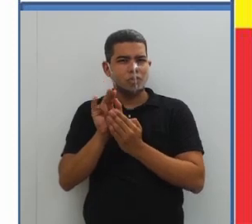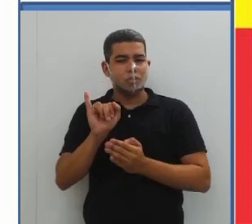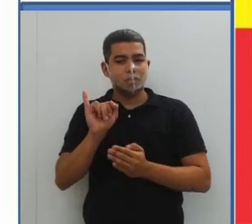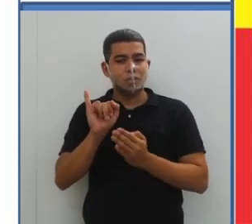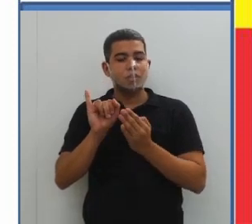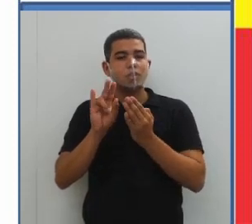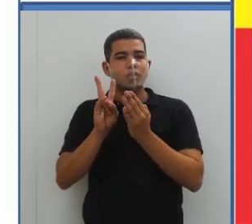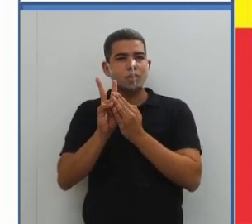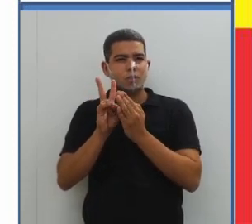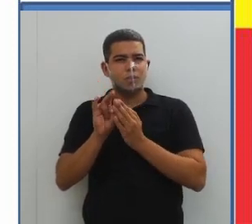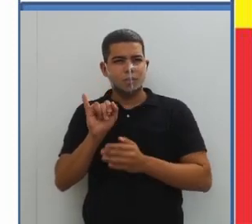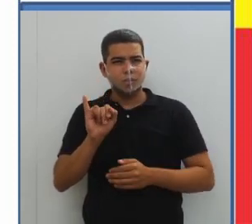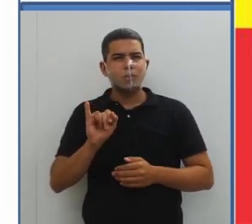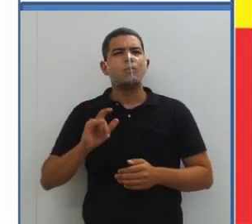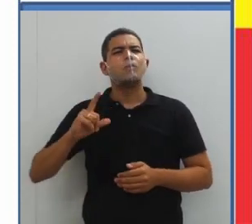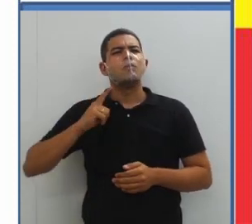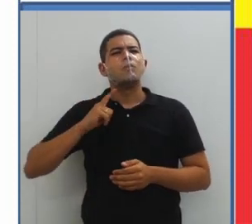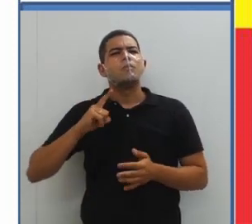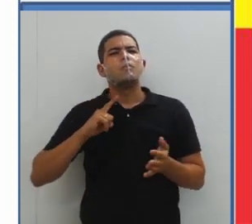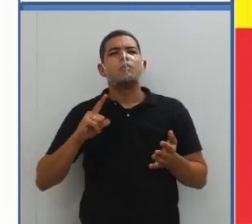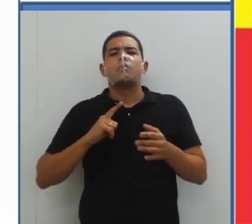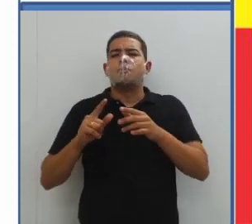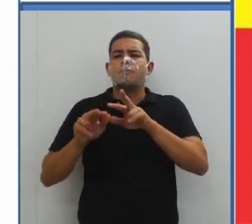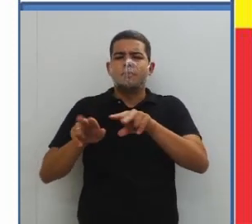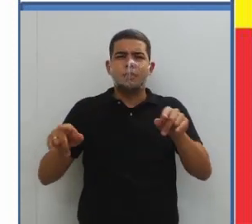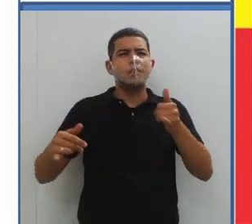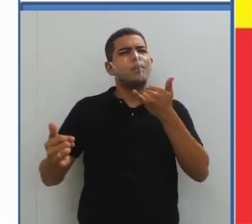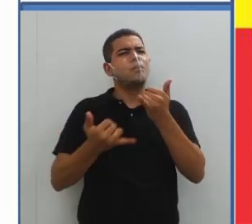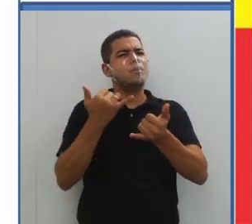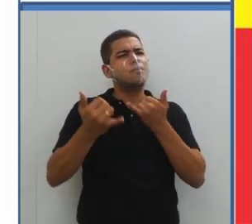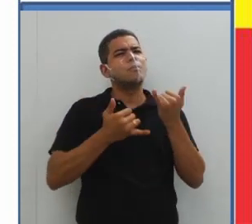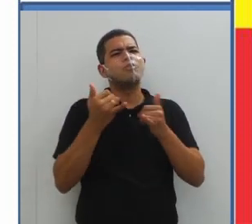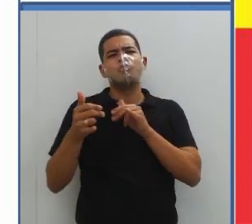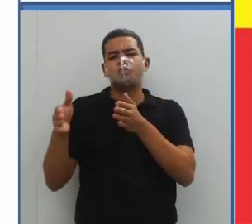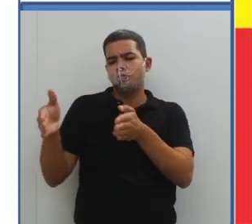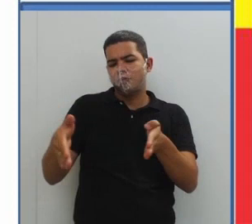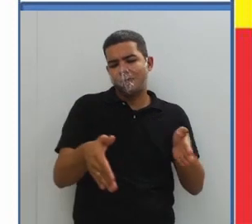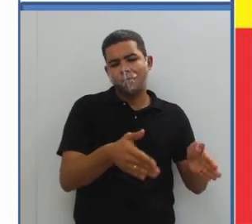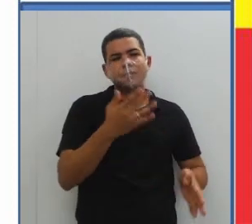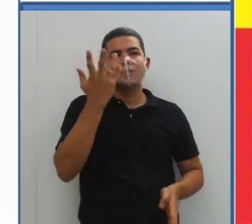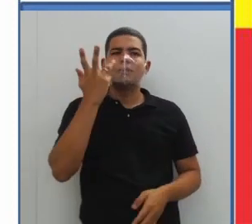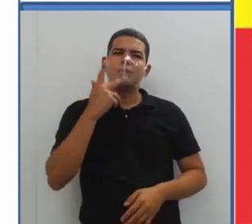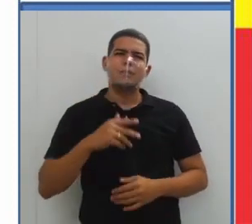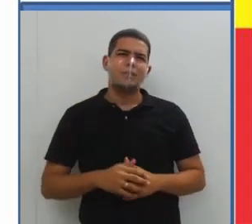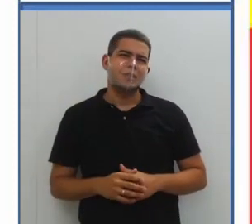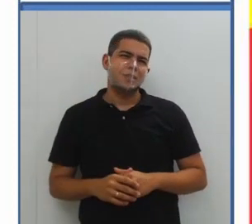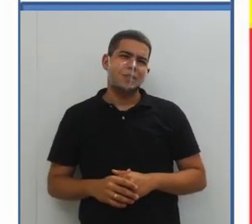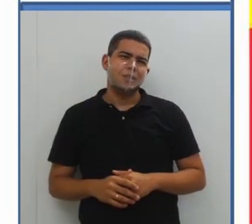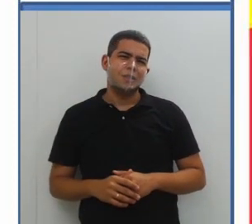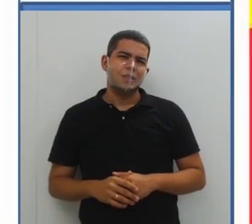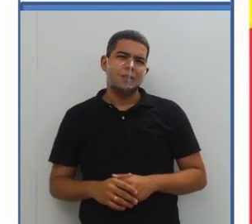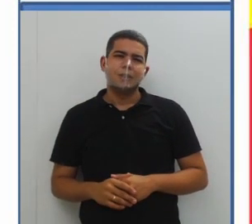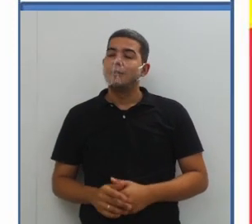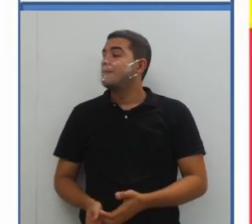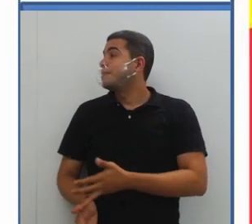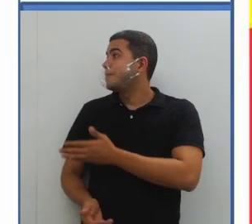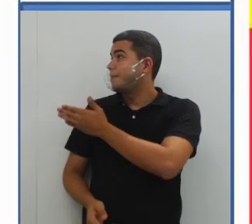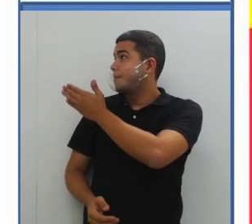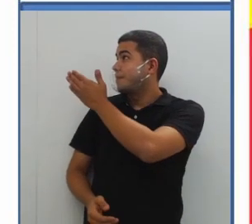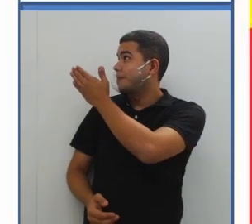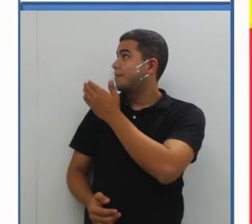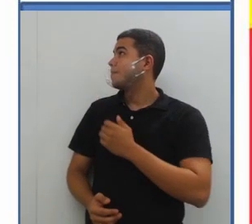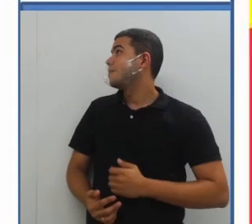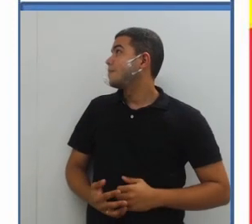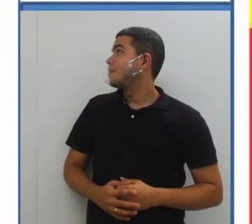arqueólogos encontraram vários tipos de brinquedos em túmulos infantis. E aí, na imagem